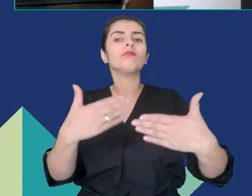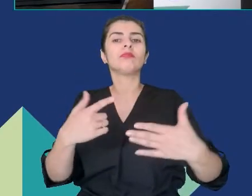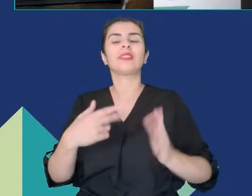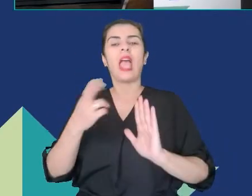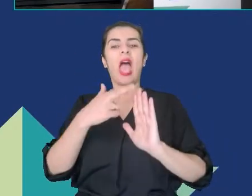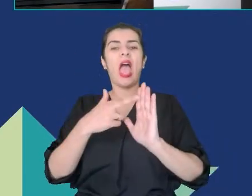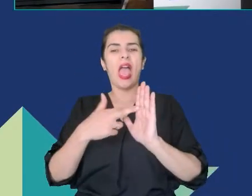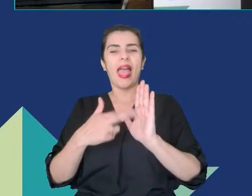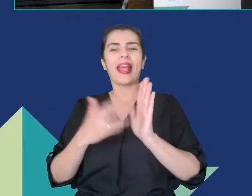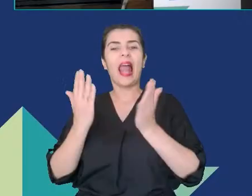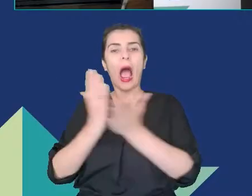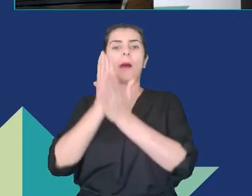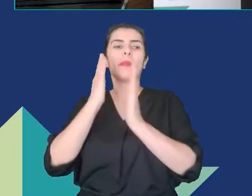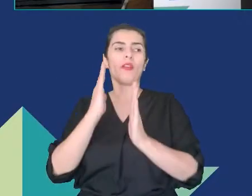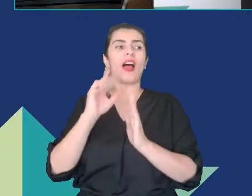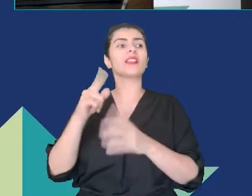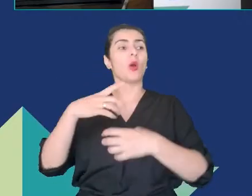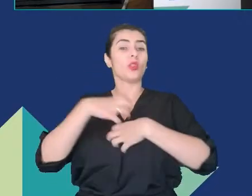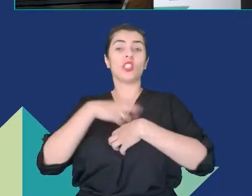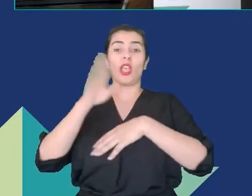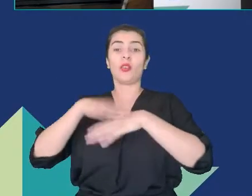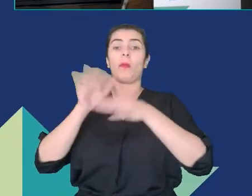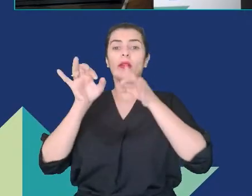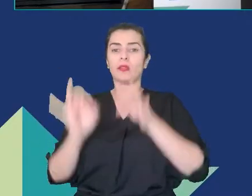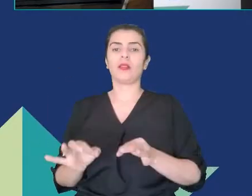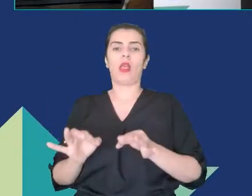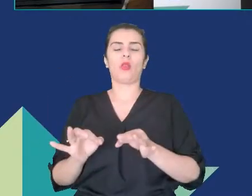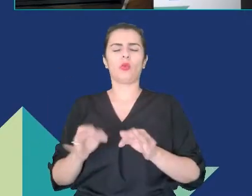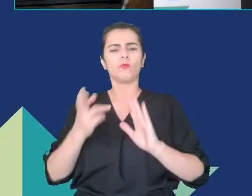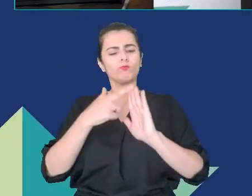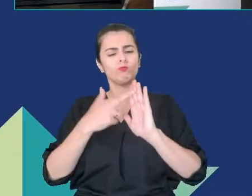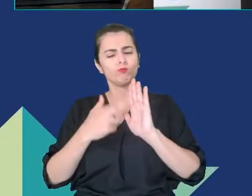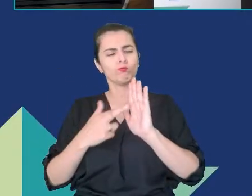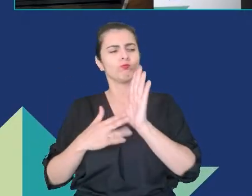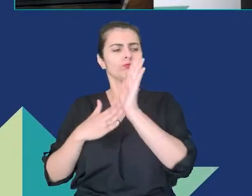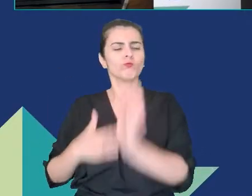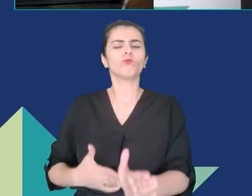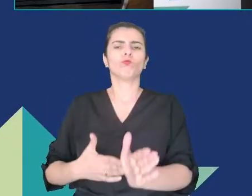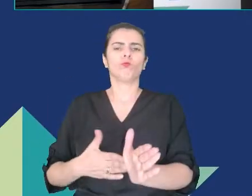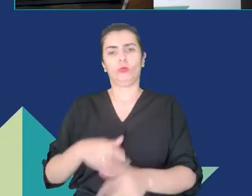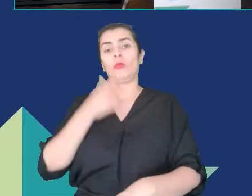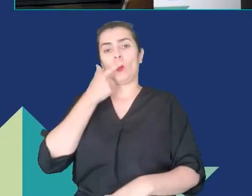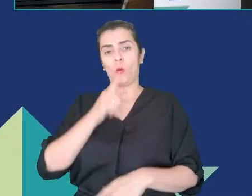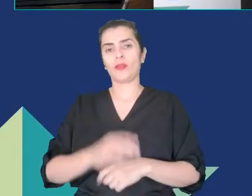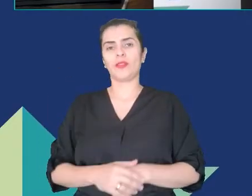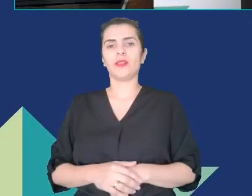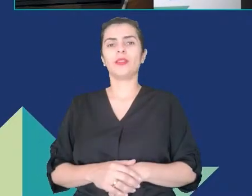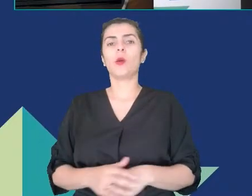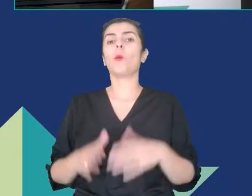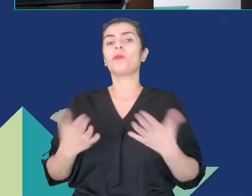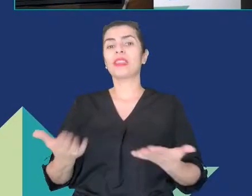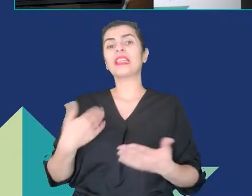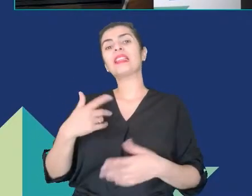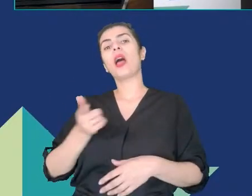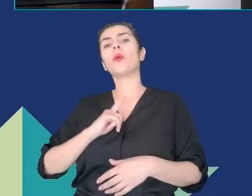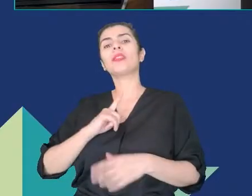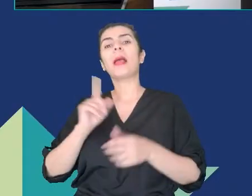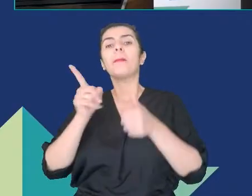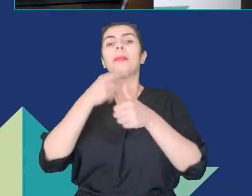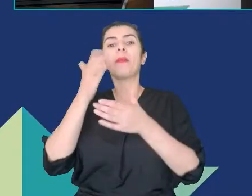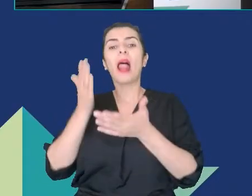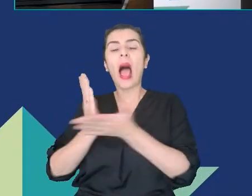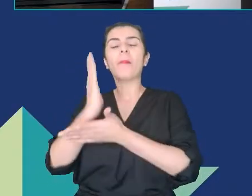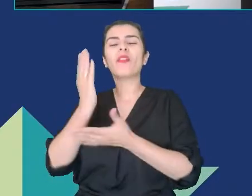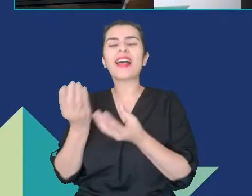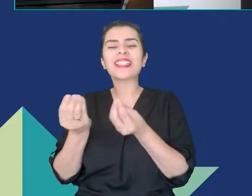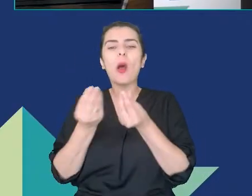uma maneira muito mais rigorosa, de uma maneira muito mais fluida. Né? Então, a gente tem uma primeira aprovação de granulometria no